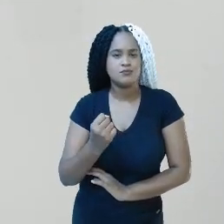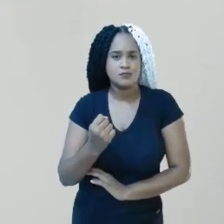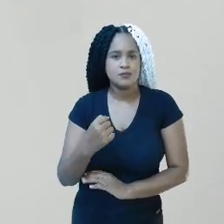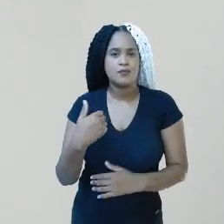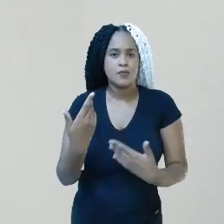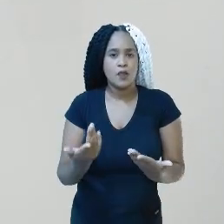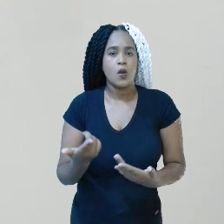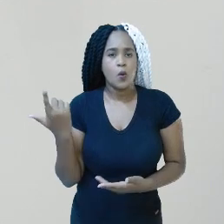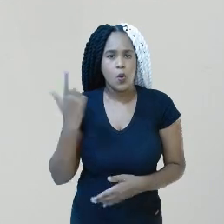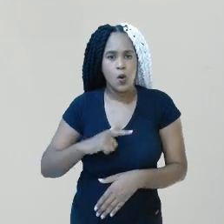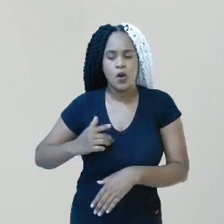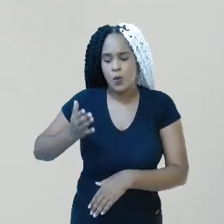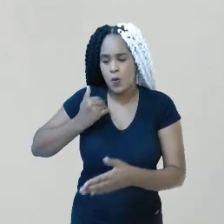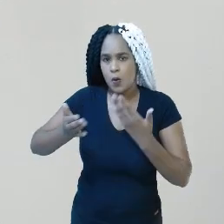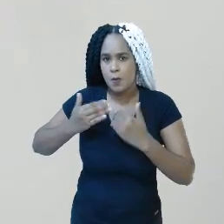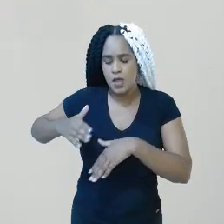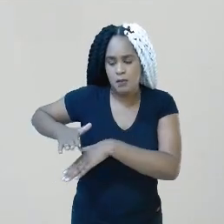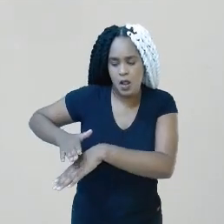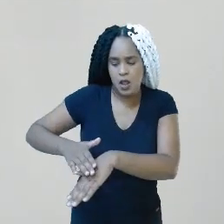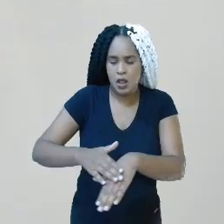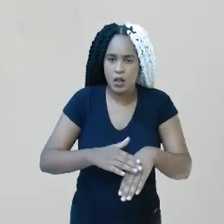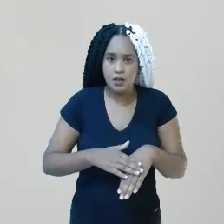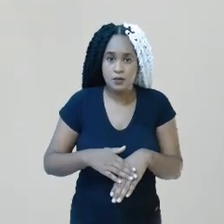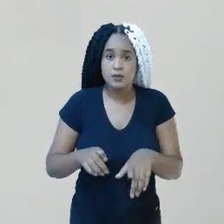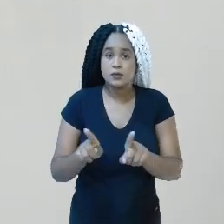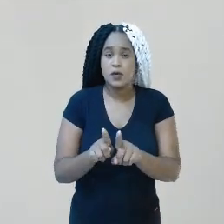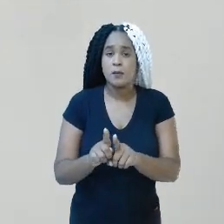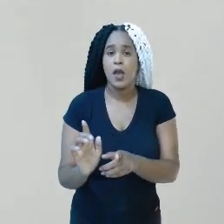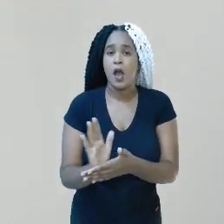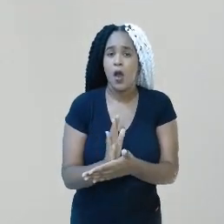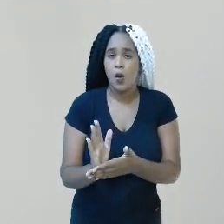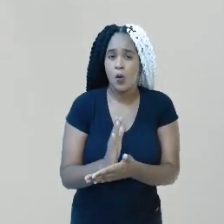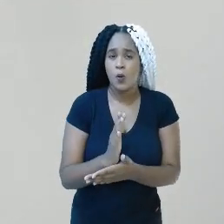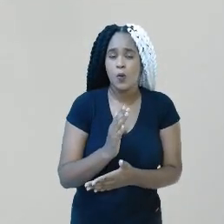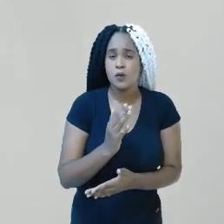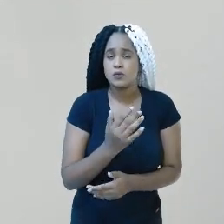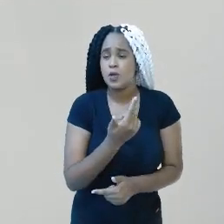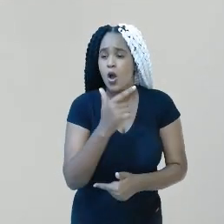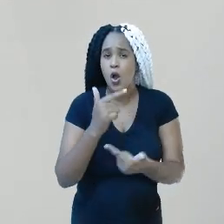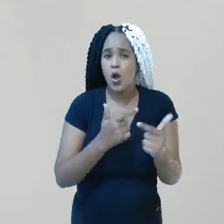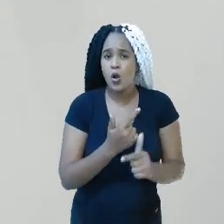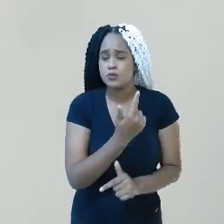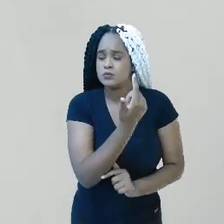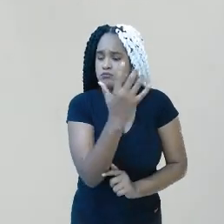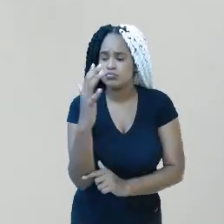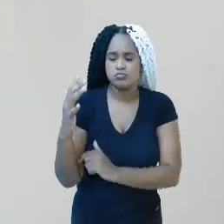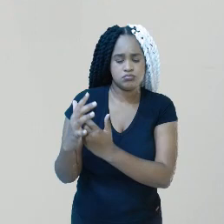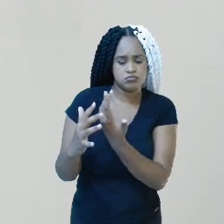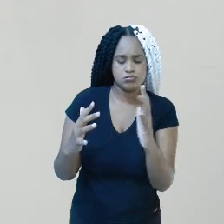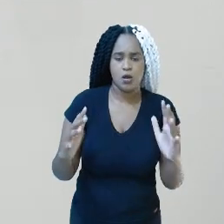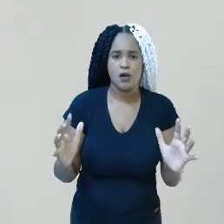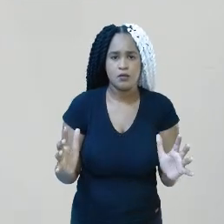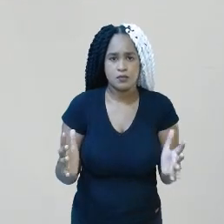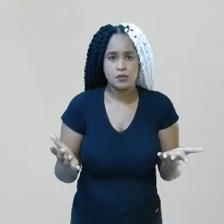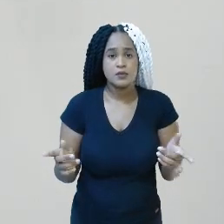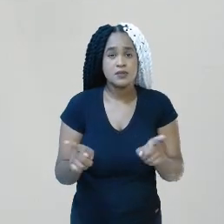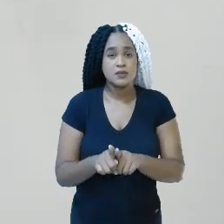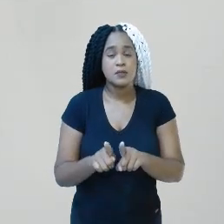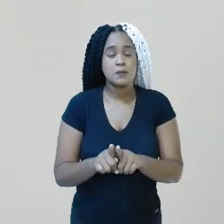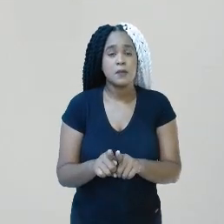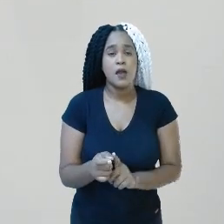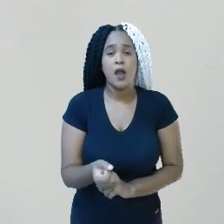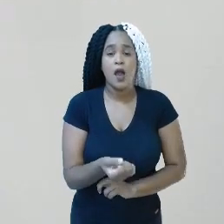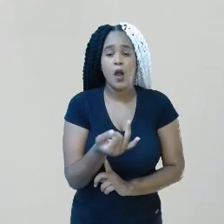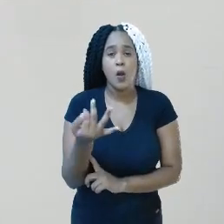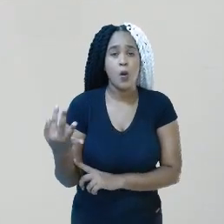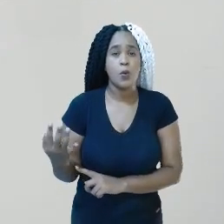Então, nós temos alguns organismos vegetais, aliás, os organismos vegetais e